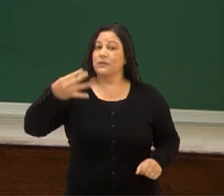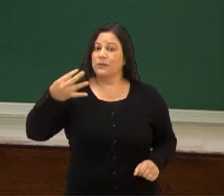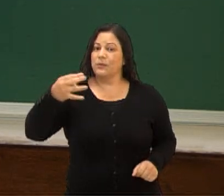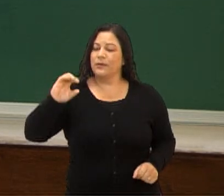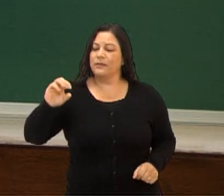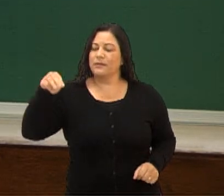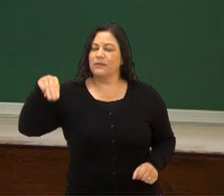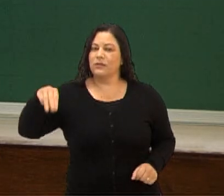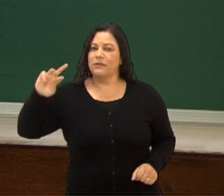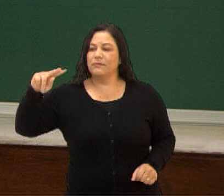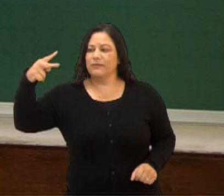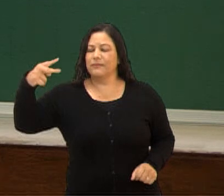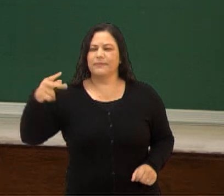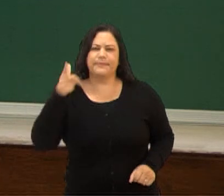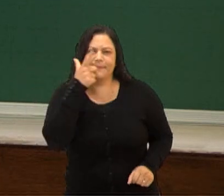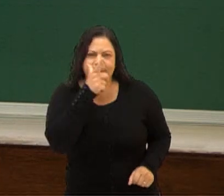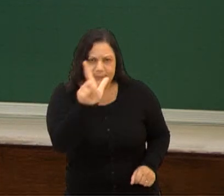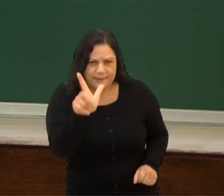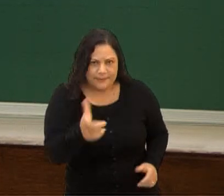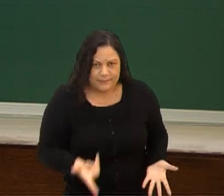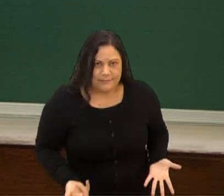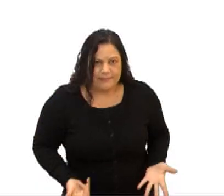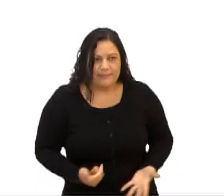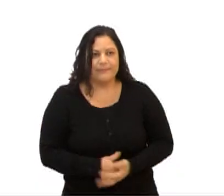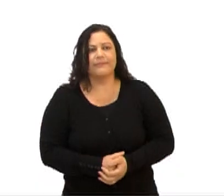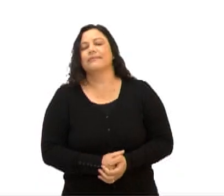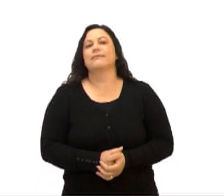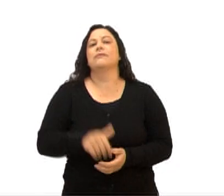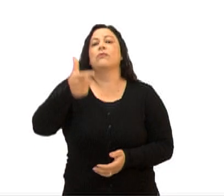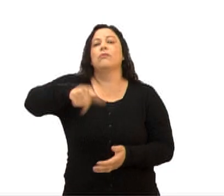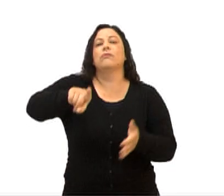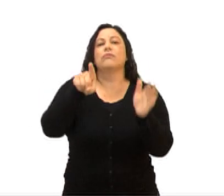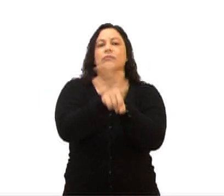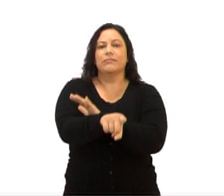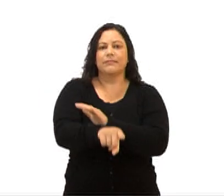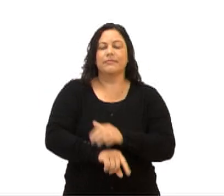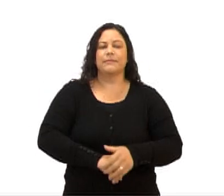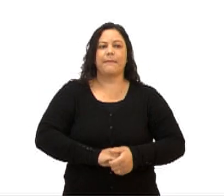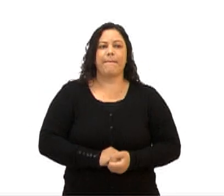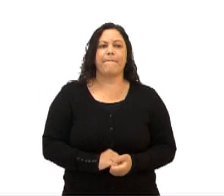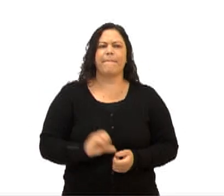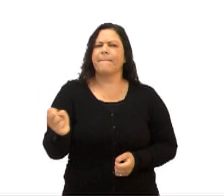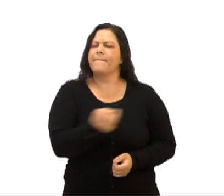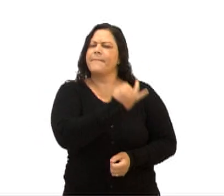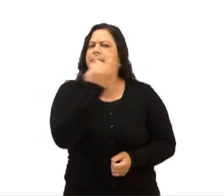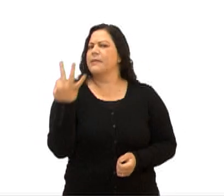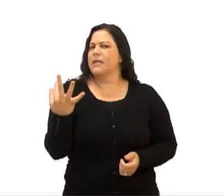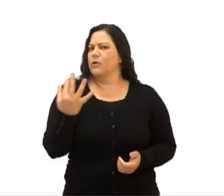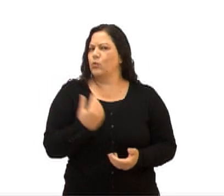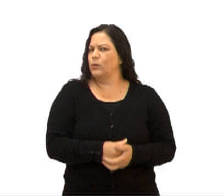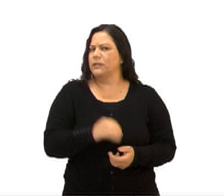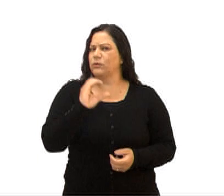né? Com certeza. Vamos a mais uma questão. Quantos centímetros quadrados de papel